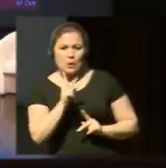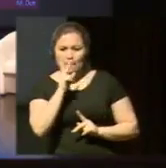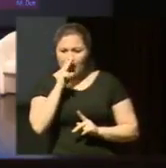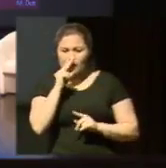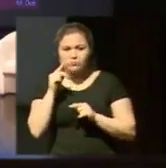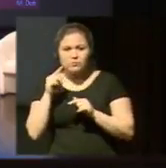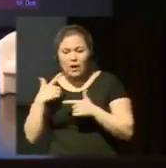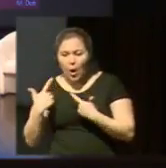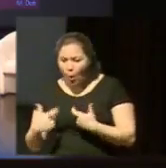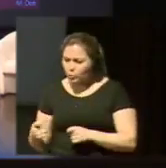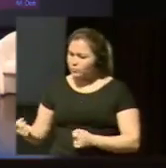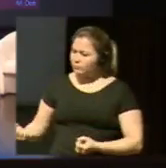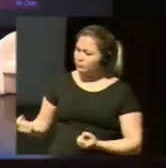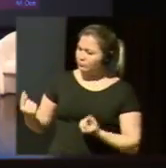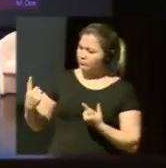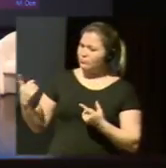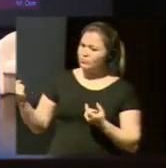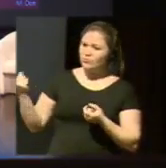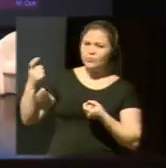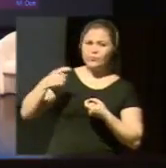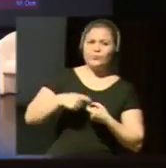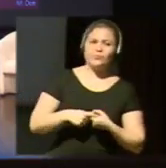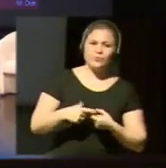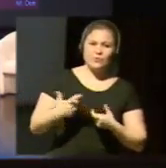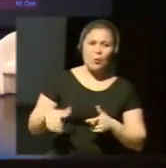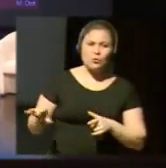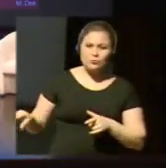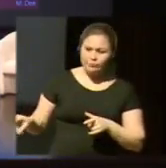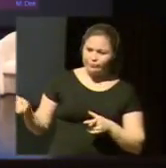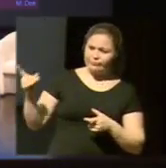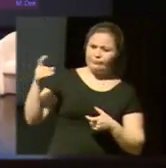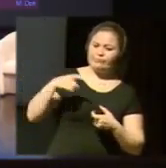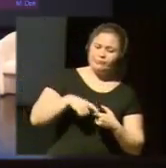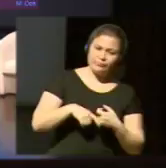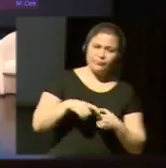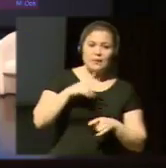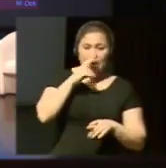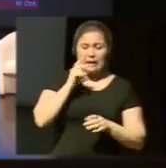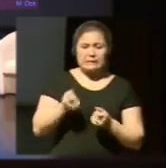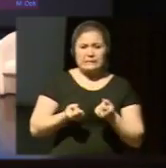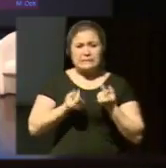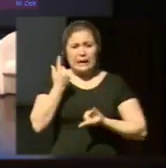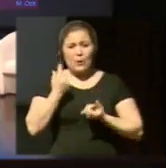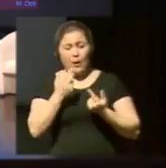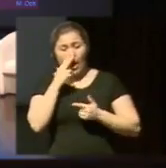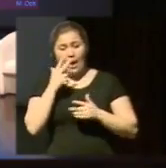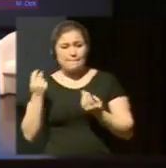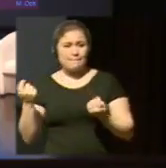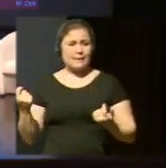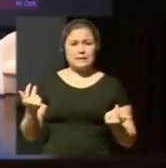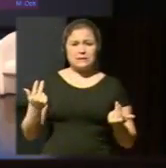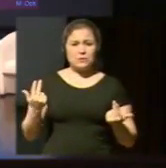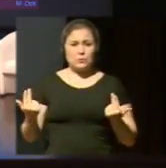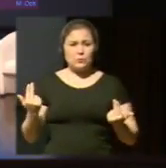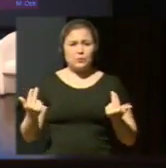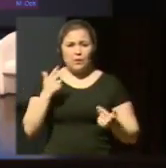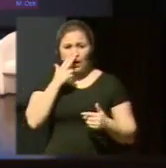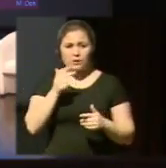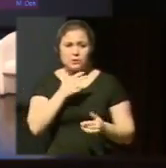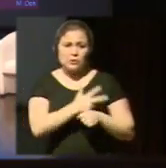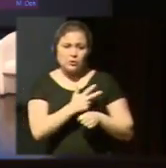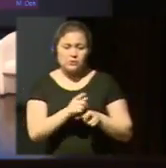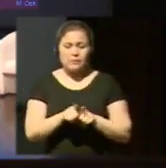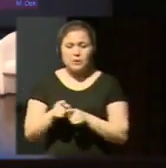origem, mas são estranhos em Heidelberg, são biografias paralelas entre esses idosos e esses